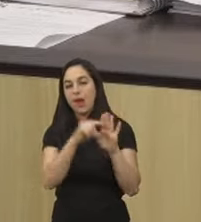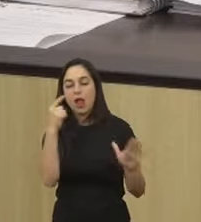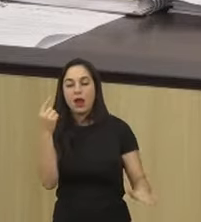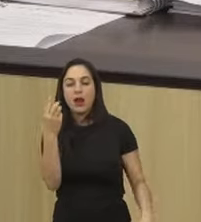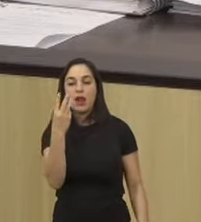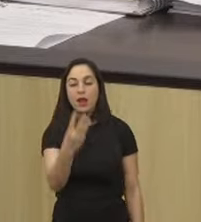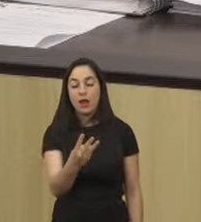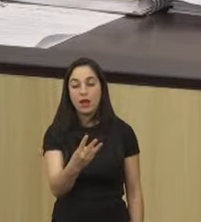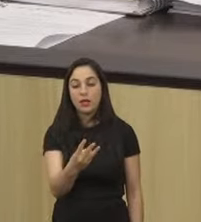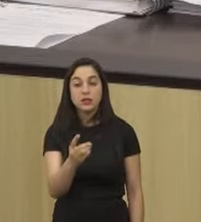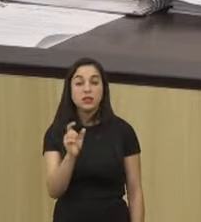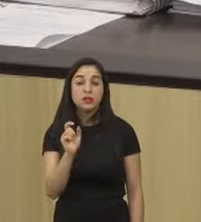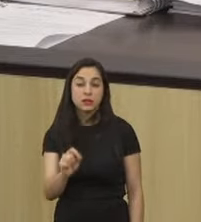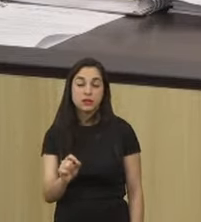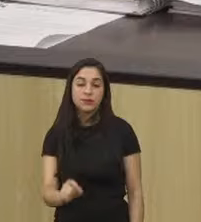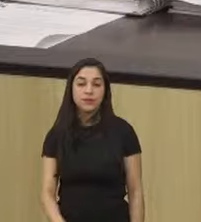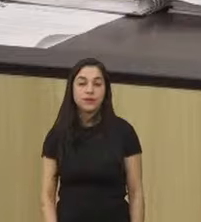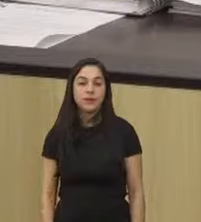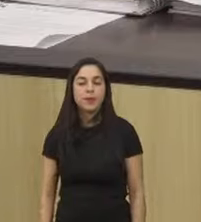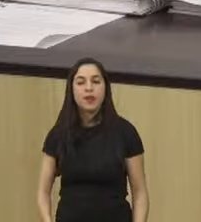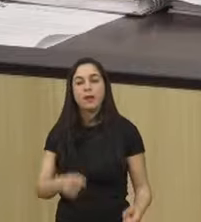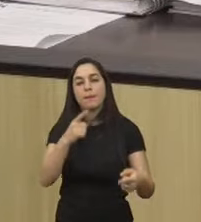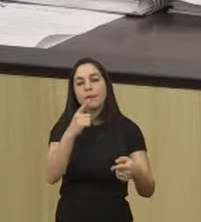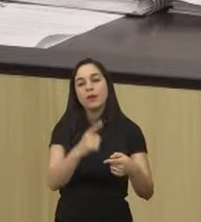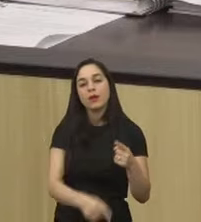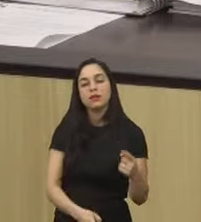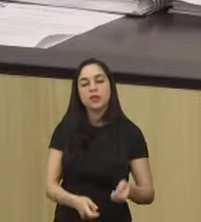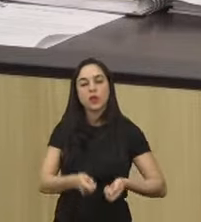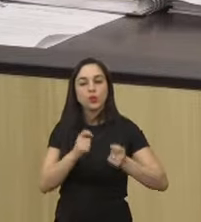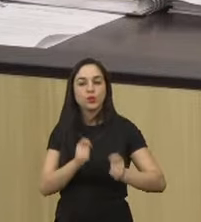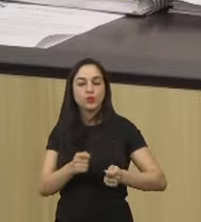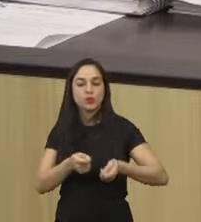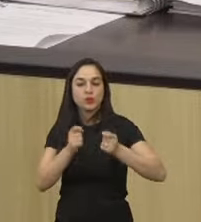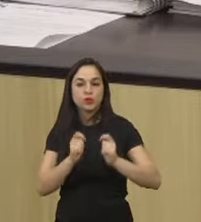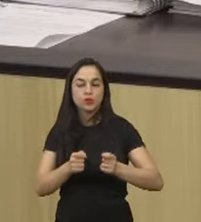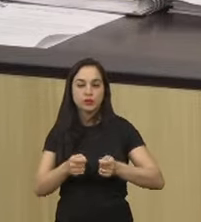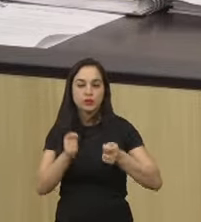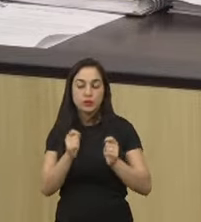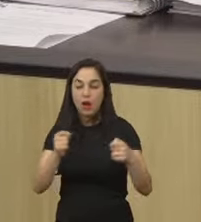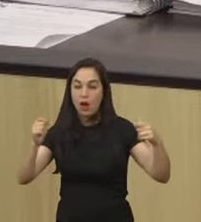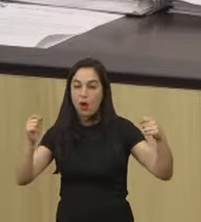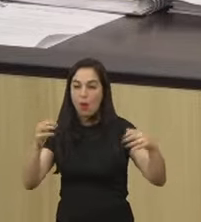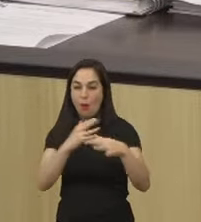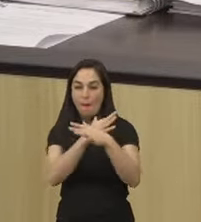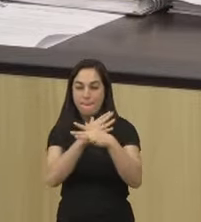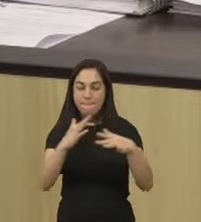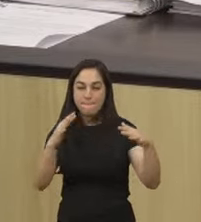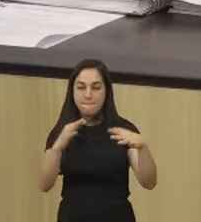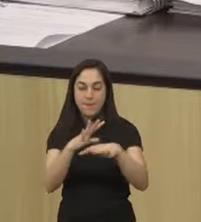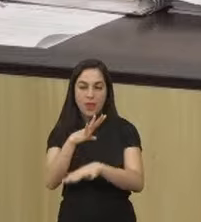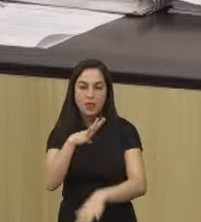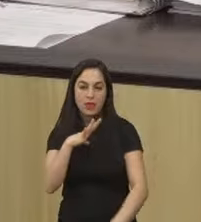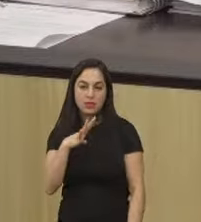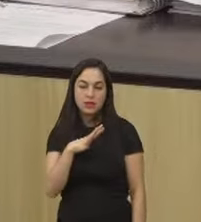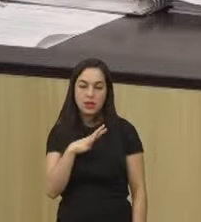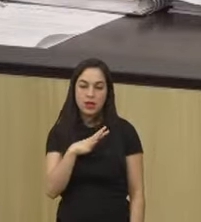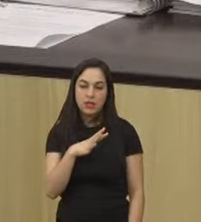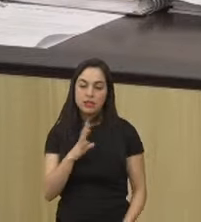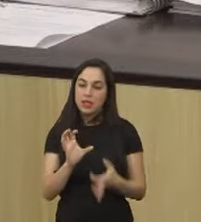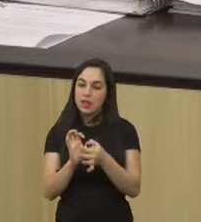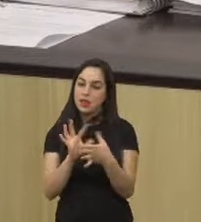Fica vedada a circulação de tração animal na Zona Especial Central, exceto aos domingos